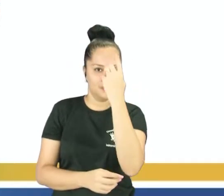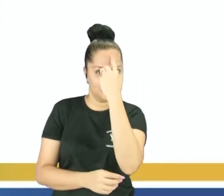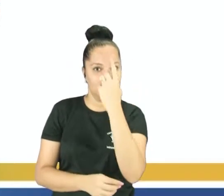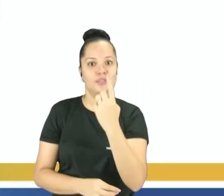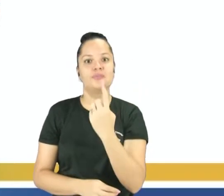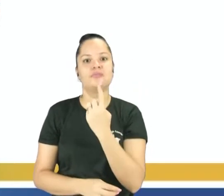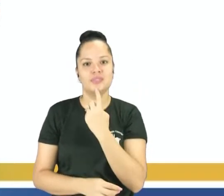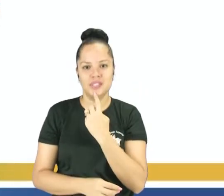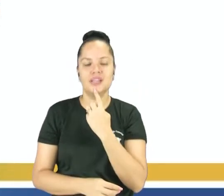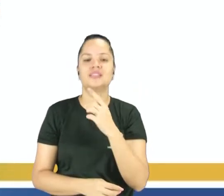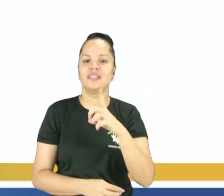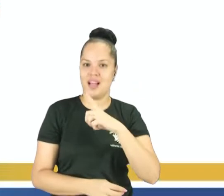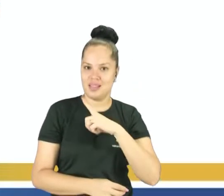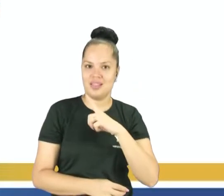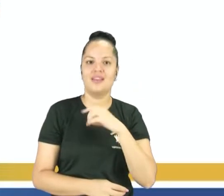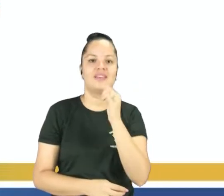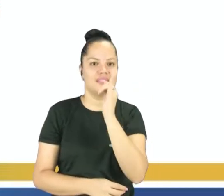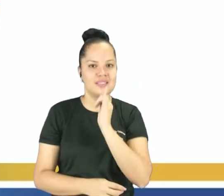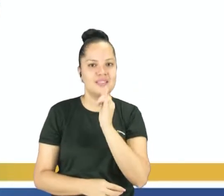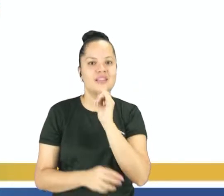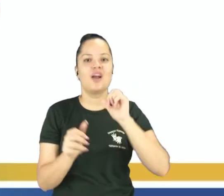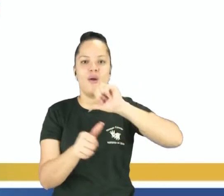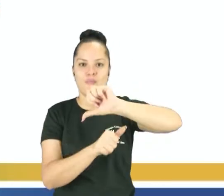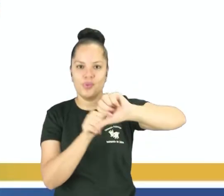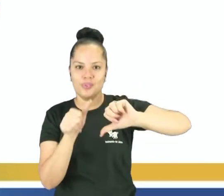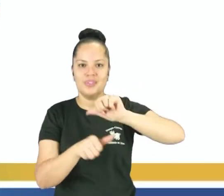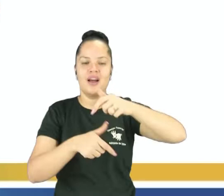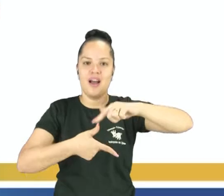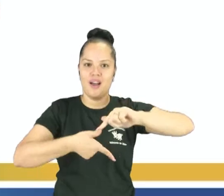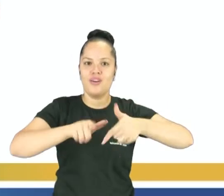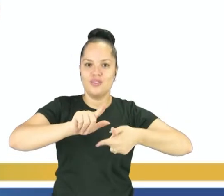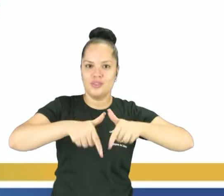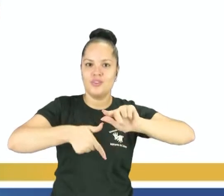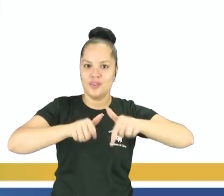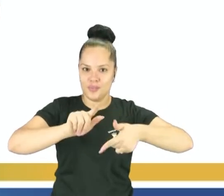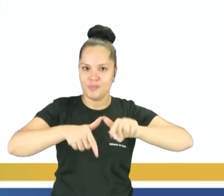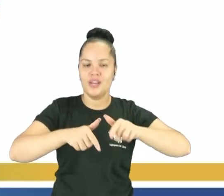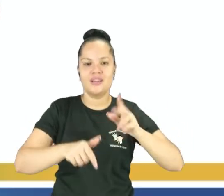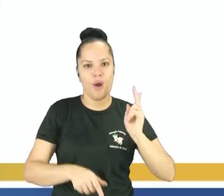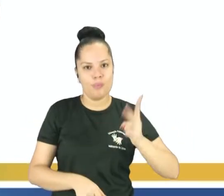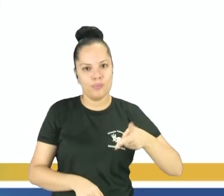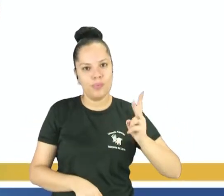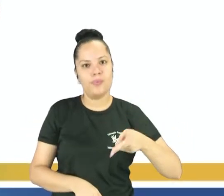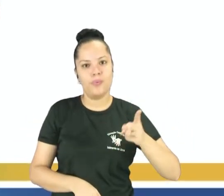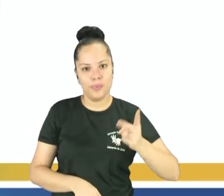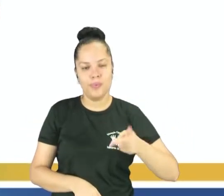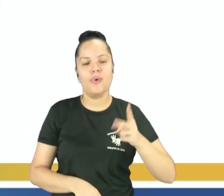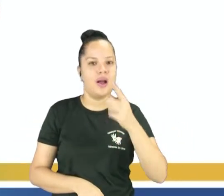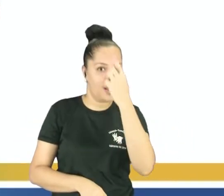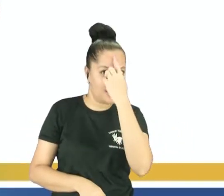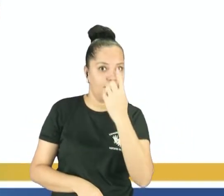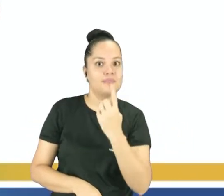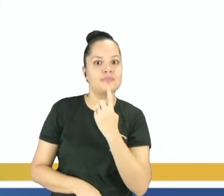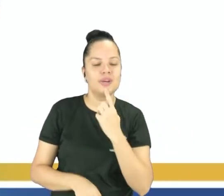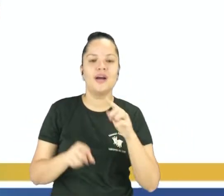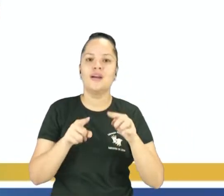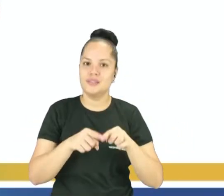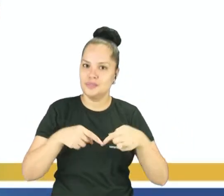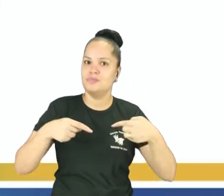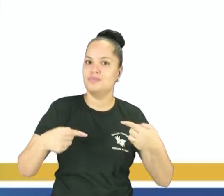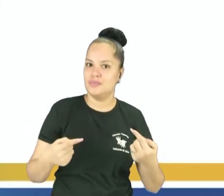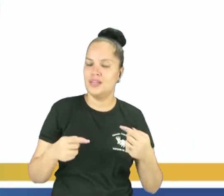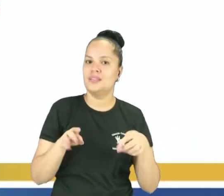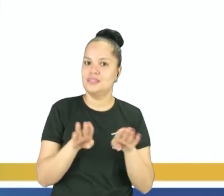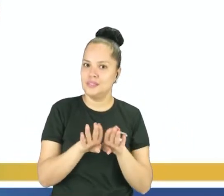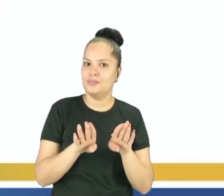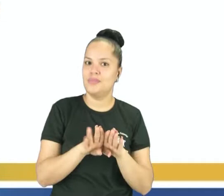nós temos aí exemplos de transformações geométricas em que a gente preserva as figuras, mas a gente faz algum